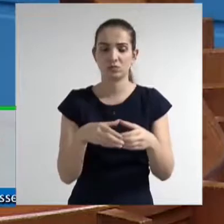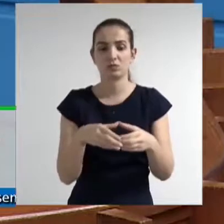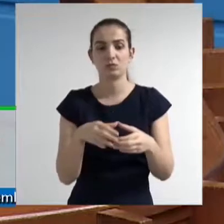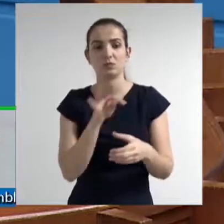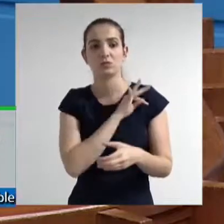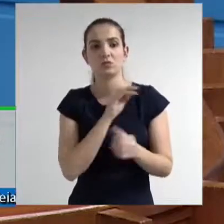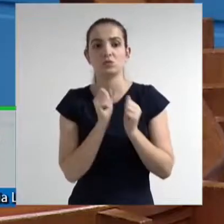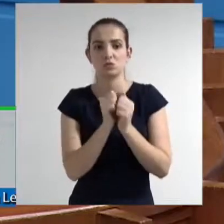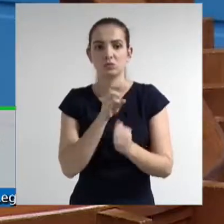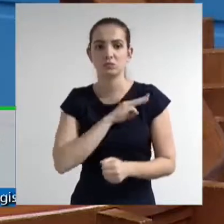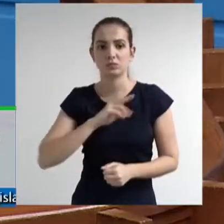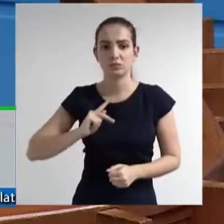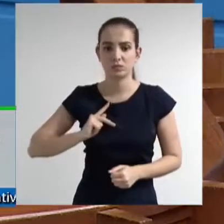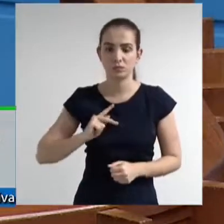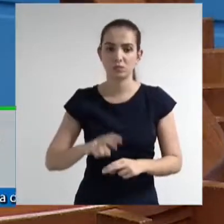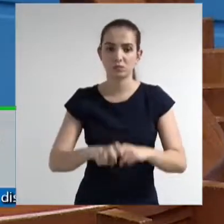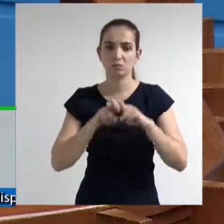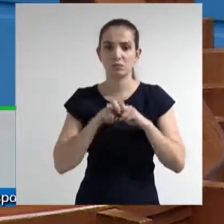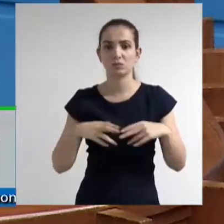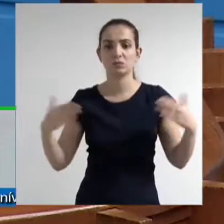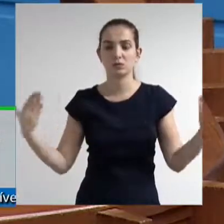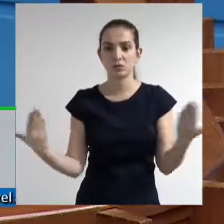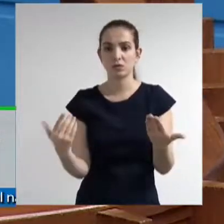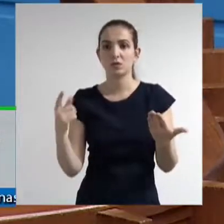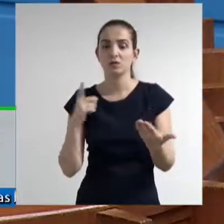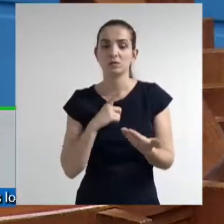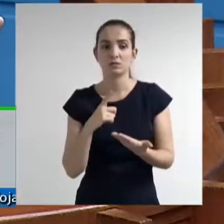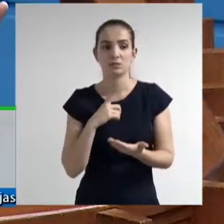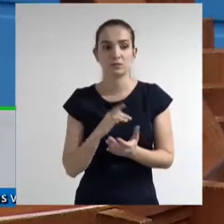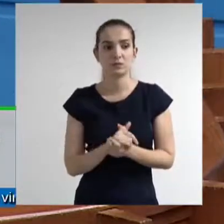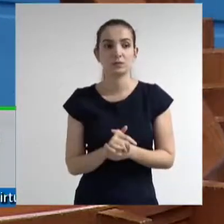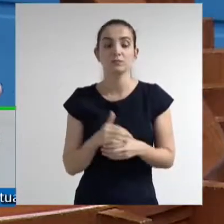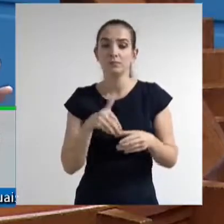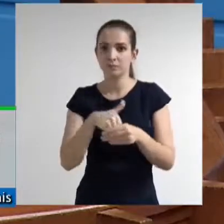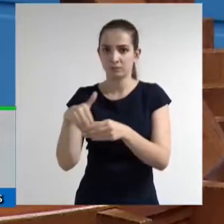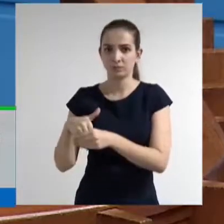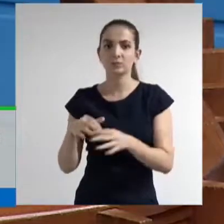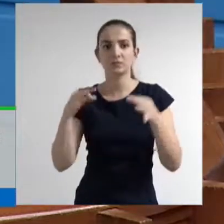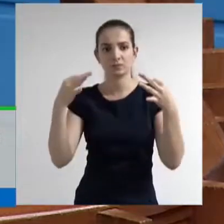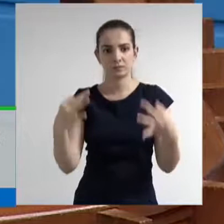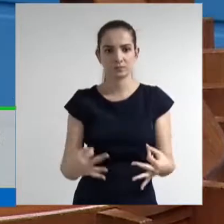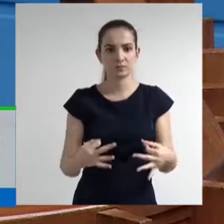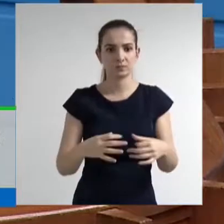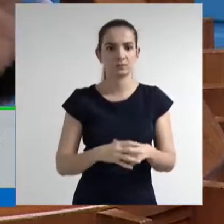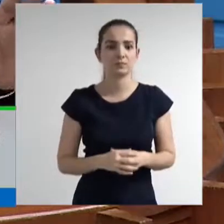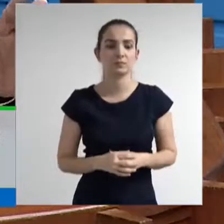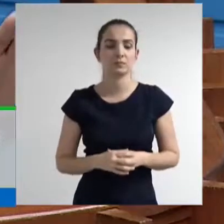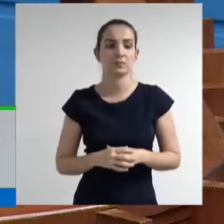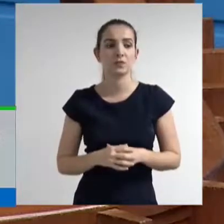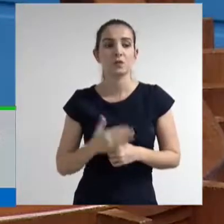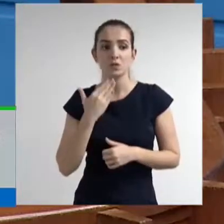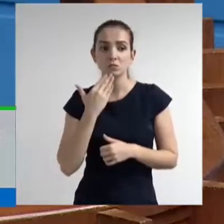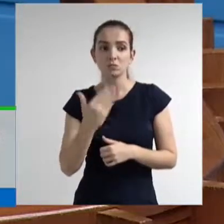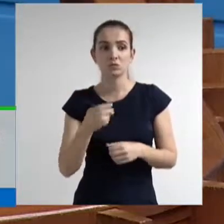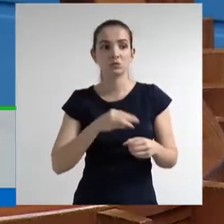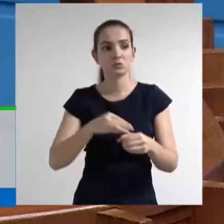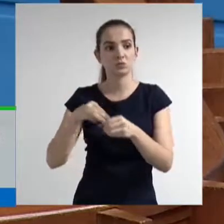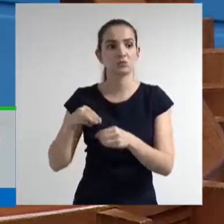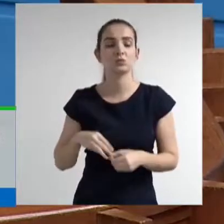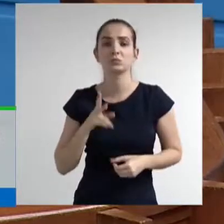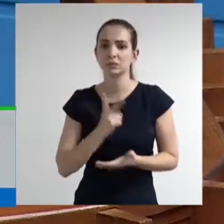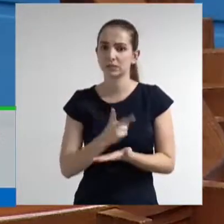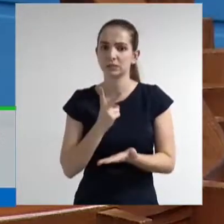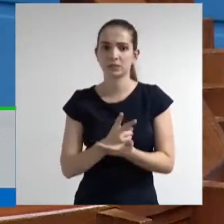junto com o Ministério Público. Então, o encaminhamento da votação é correto. A reivindicação dos municípios sempre